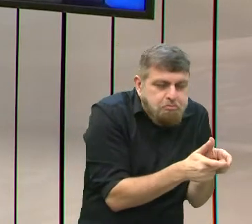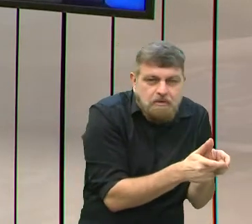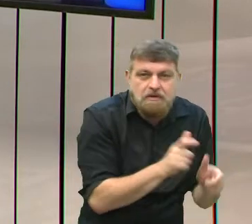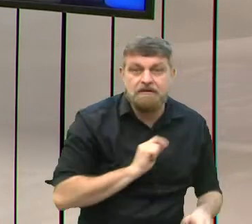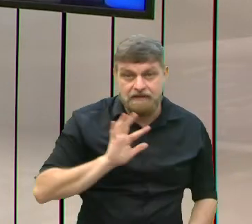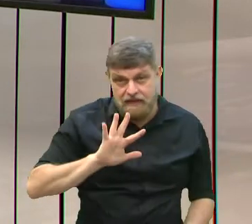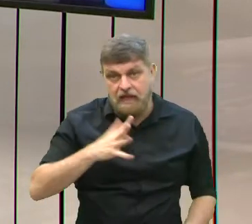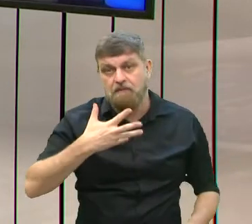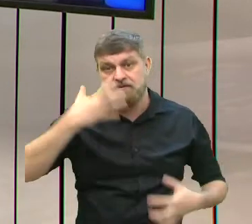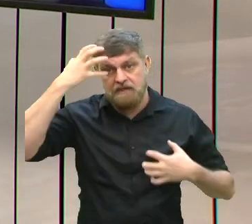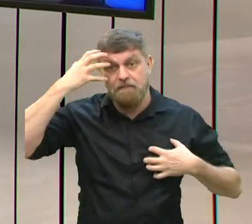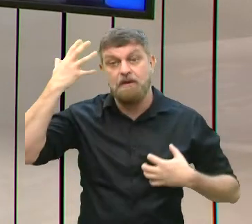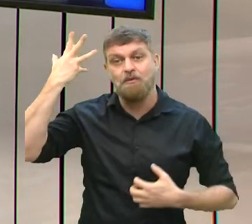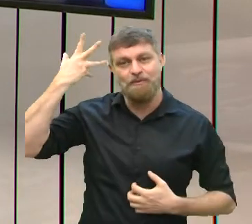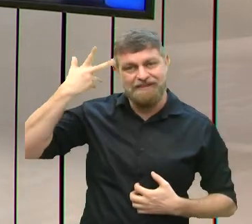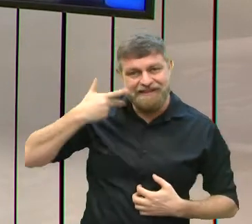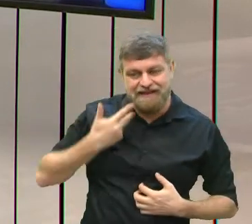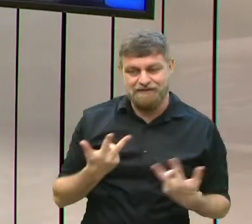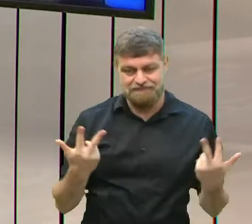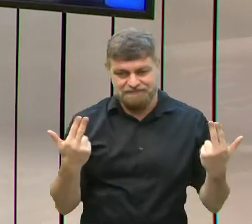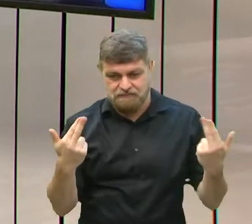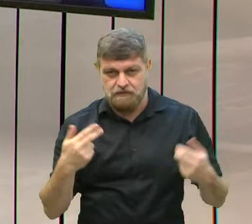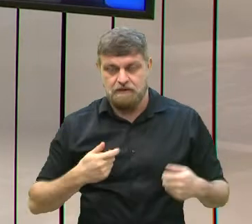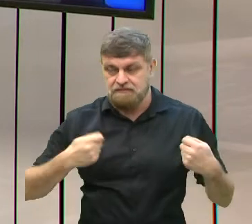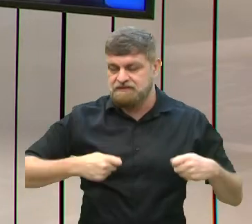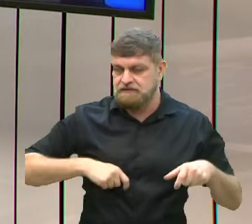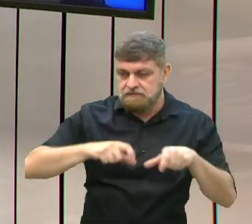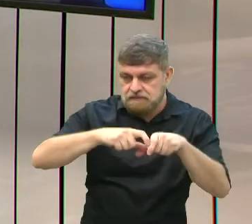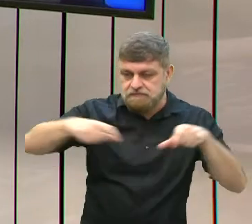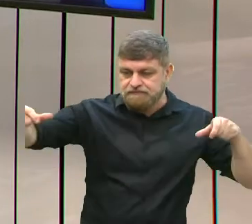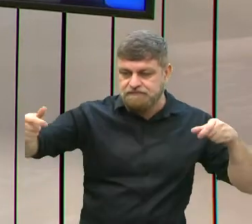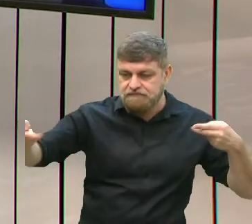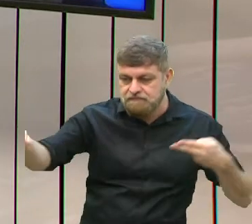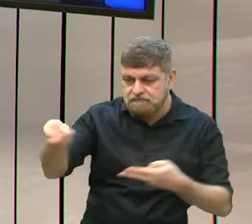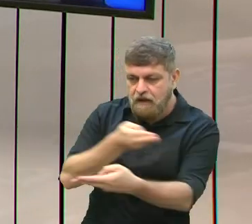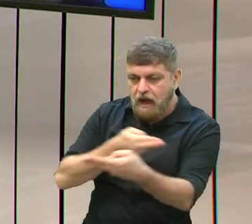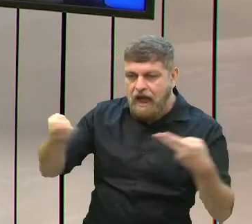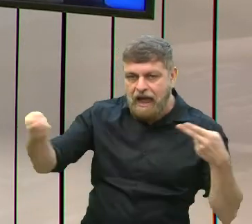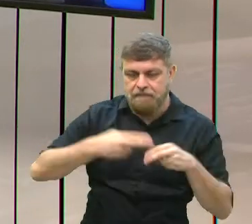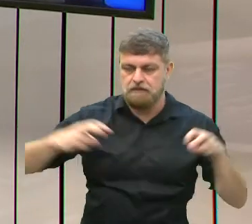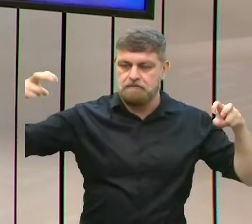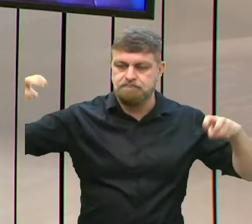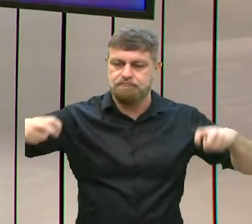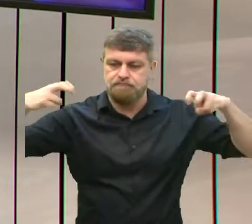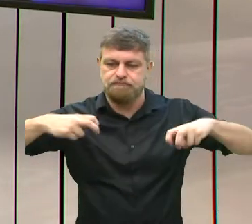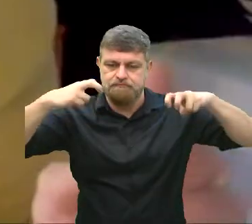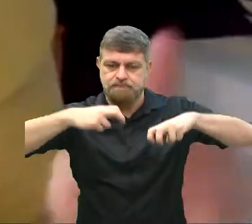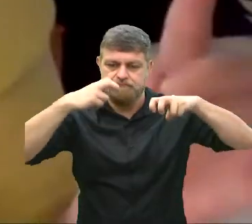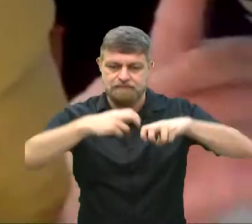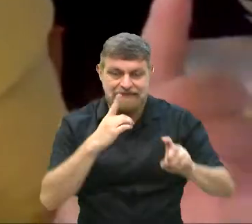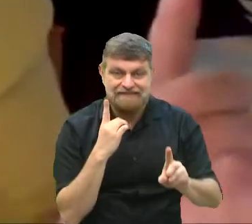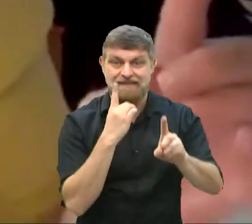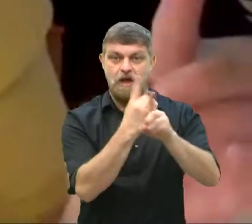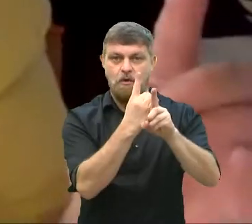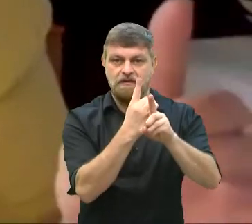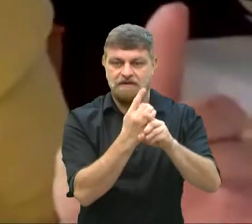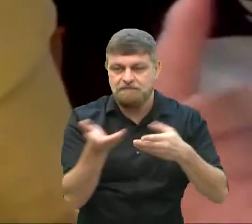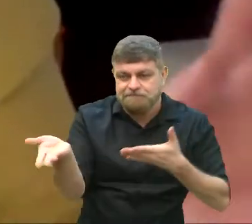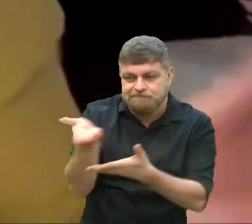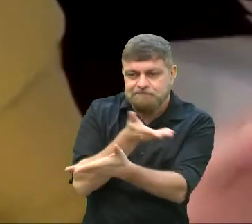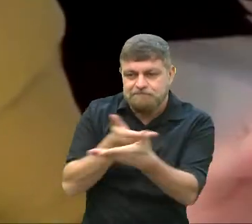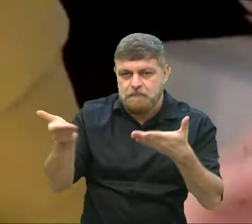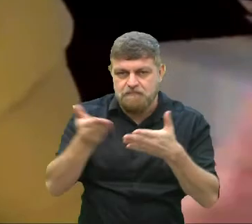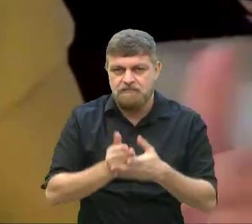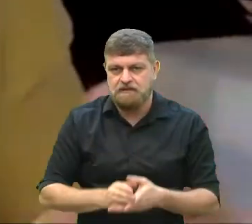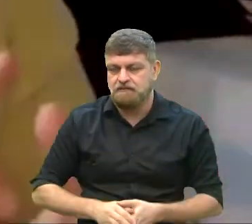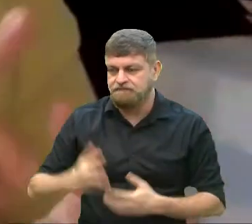os micos-leões dourados. Daí, a necessidade de se proporcionar mecanismos para que eles possam, para que os